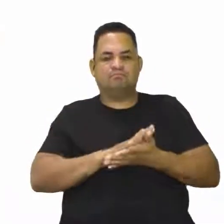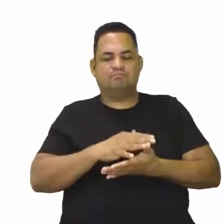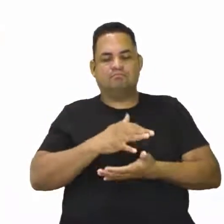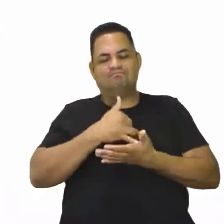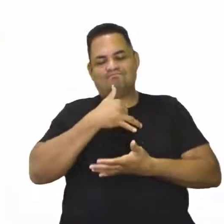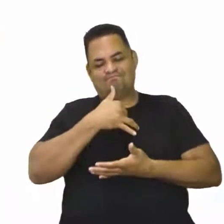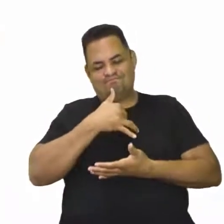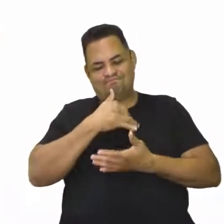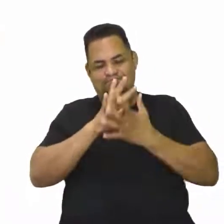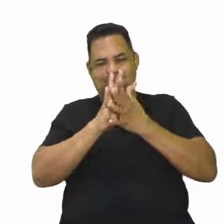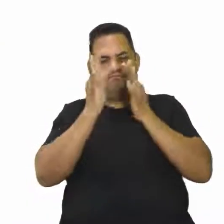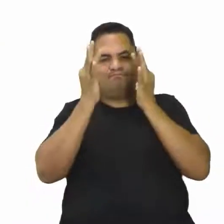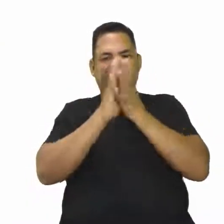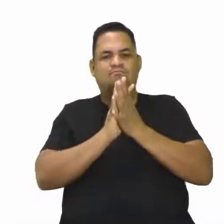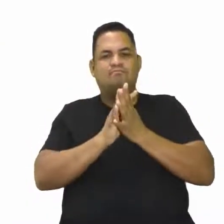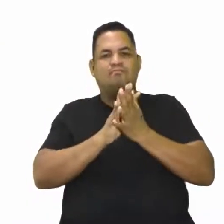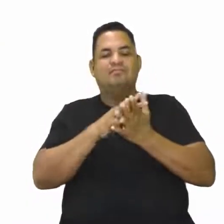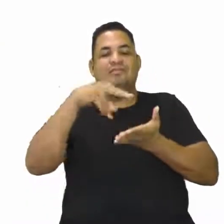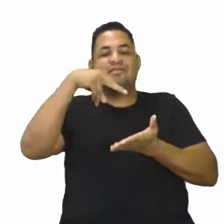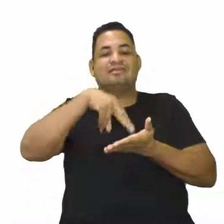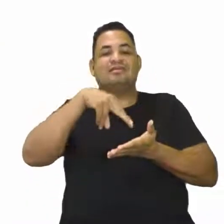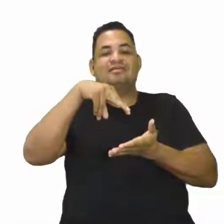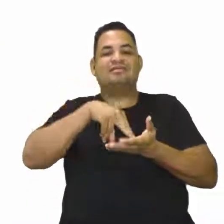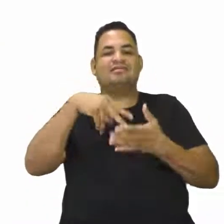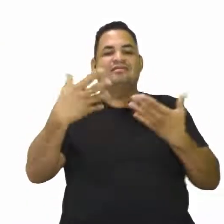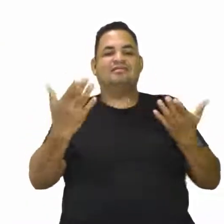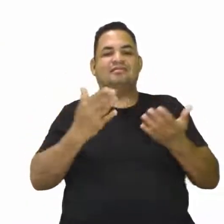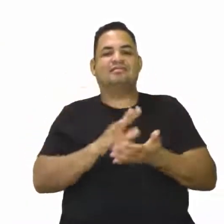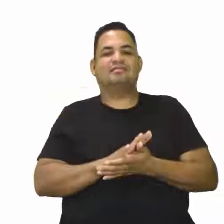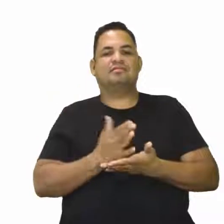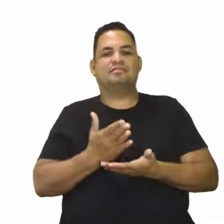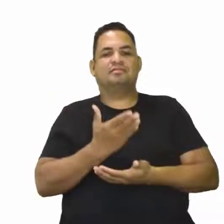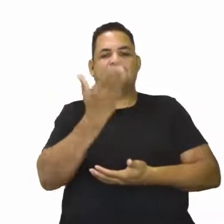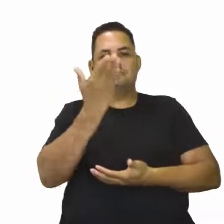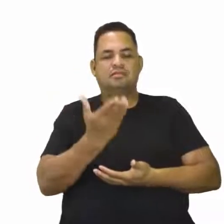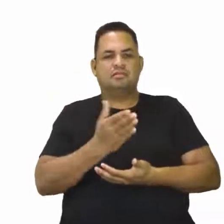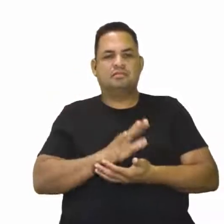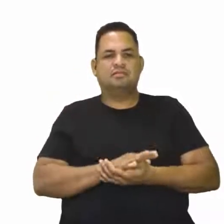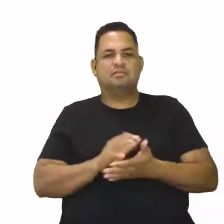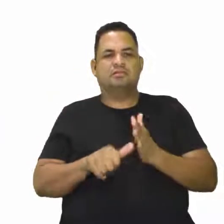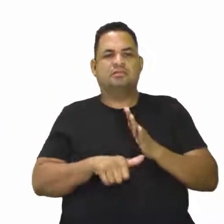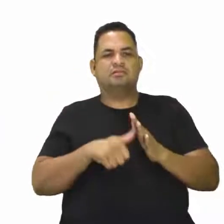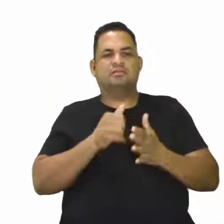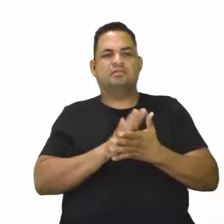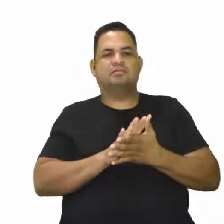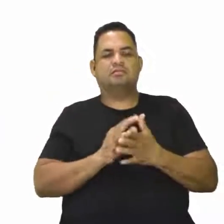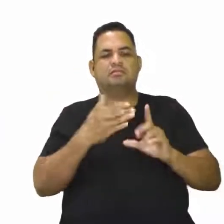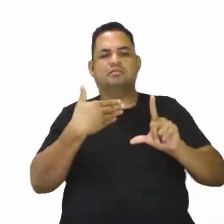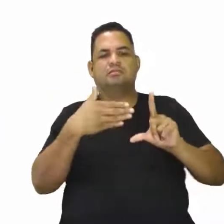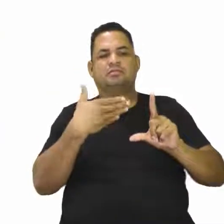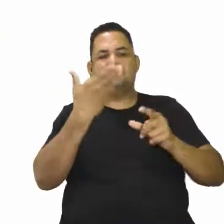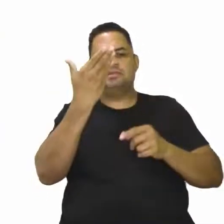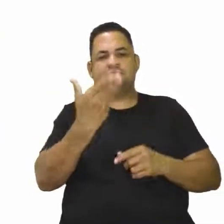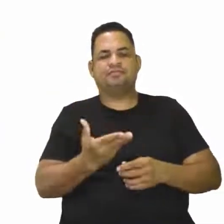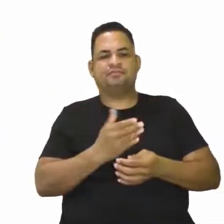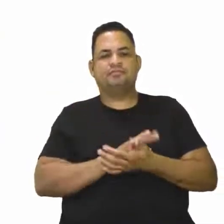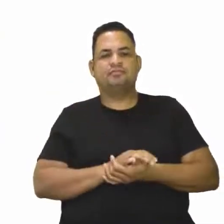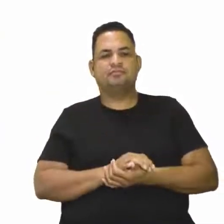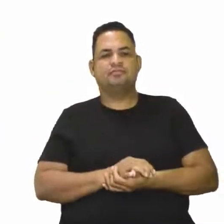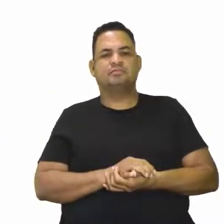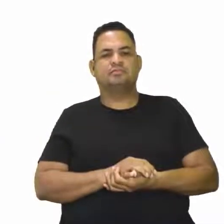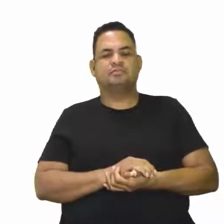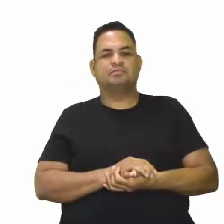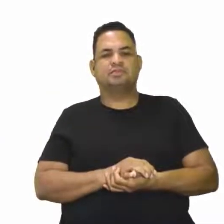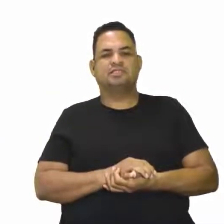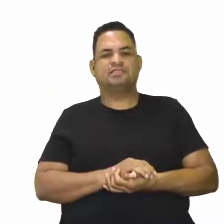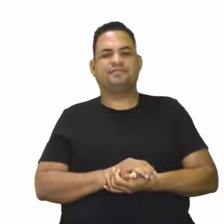de alegria. As emoções e seu estado de ânimo, que foi esse nosso primeiro slide que a gente